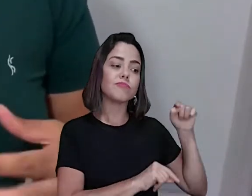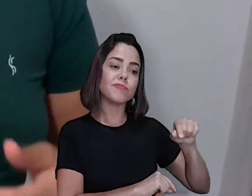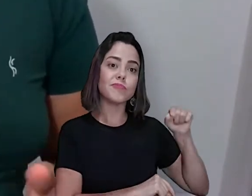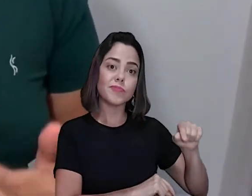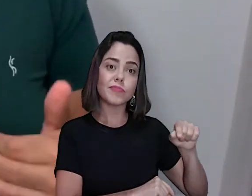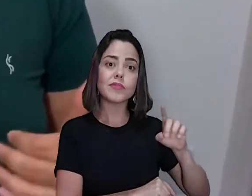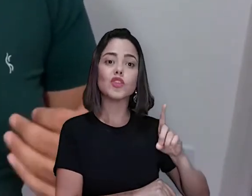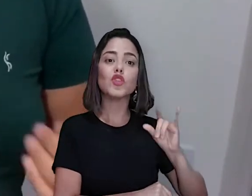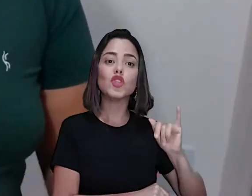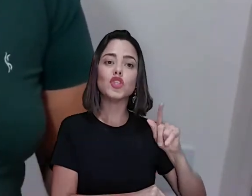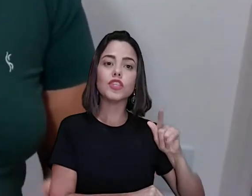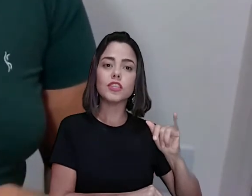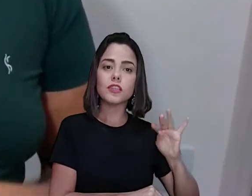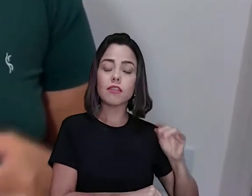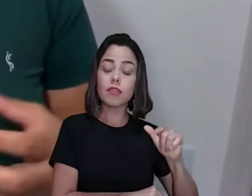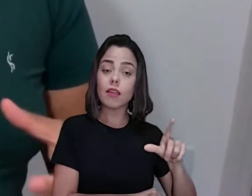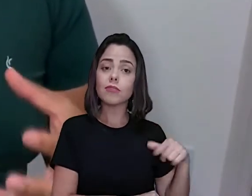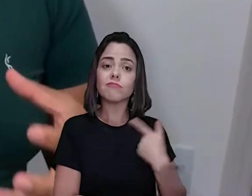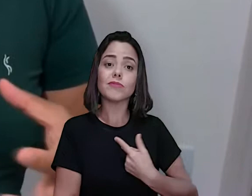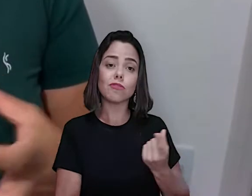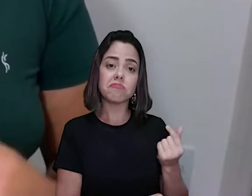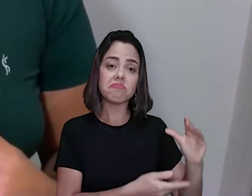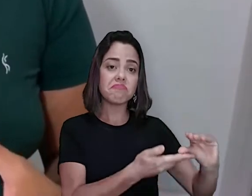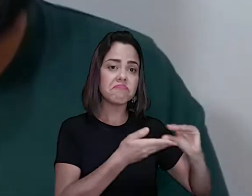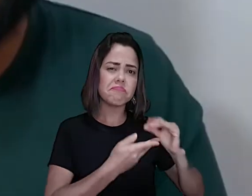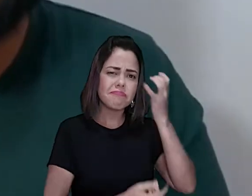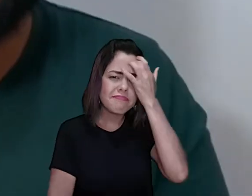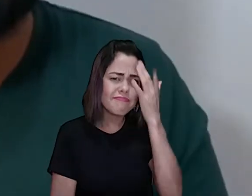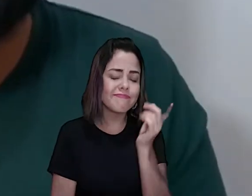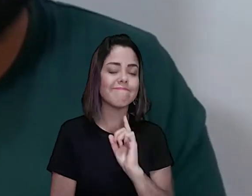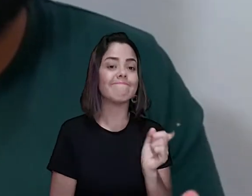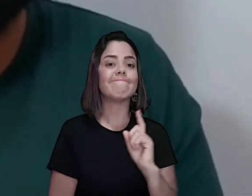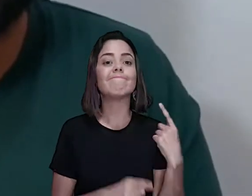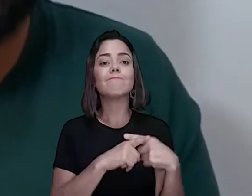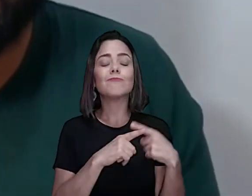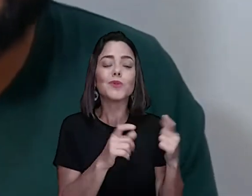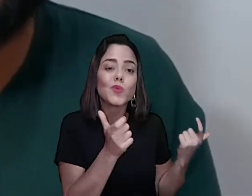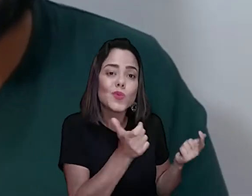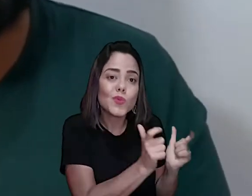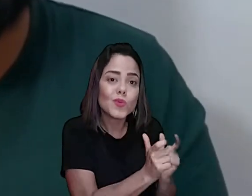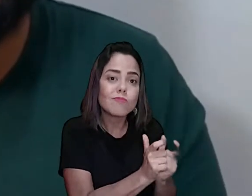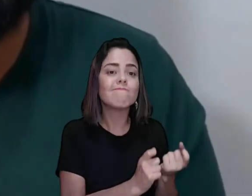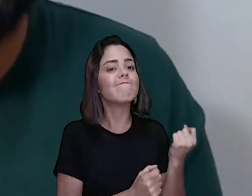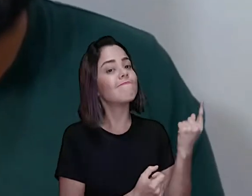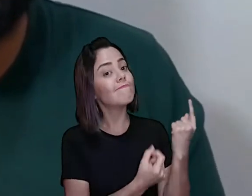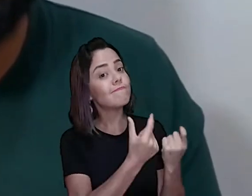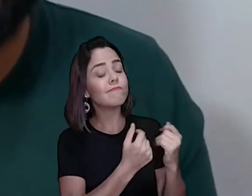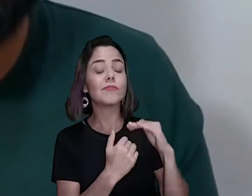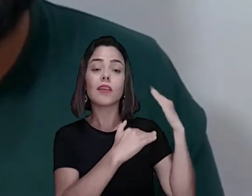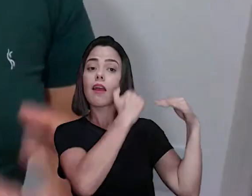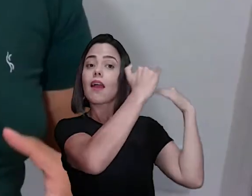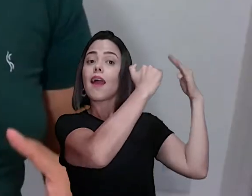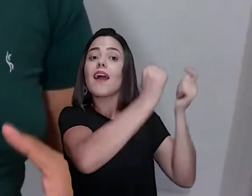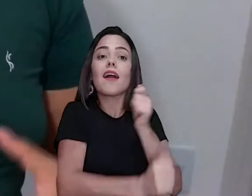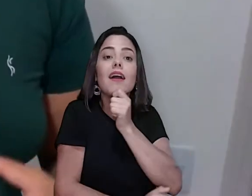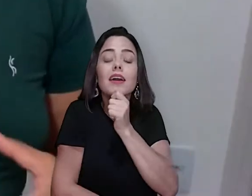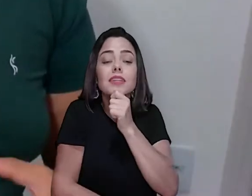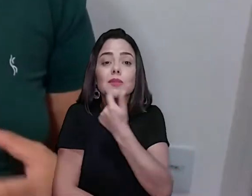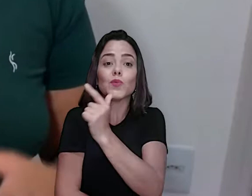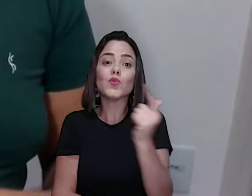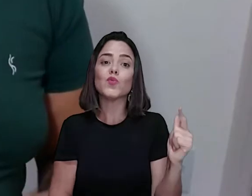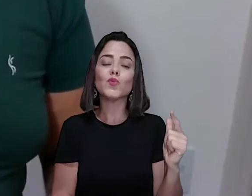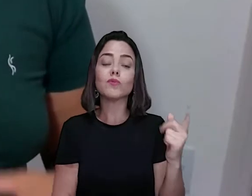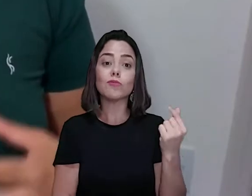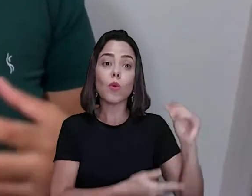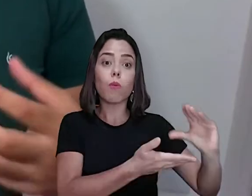não vai conseguir uma liberação de crédito com tanta facilidade. Porque eles ainda têm poucos clientes, estão se desenvolvendo, então eles não